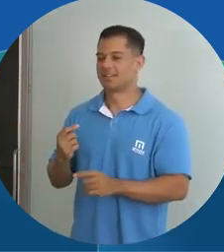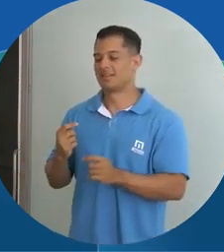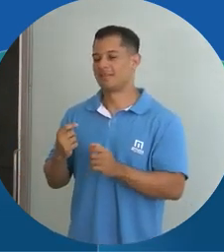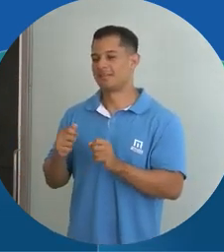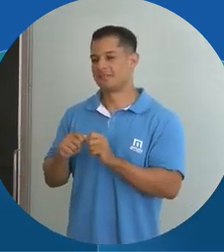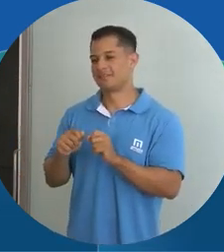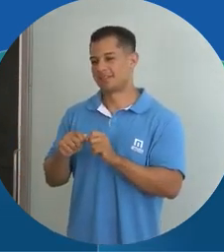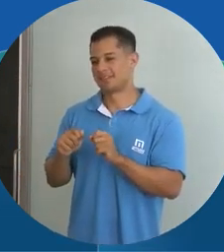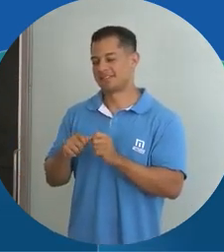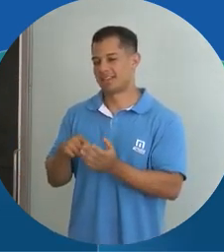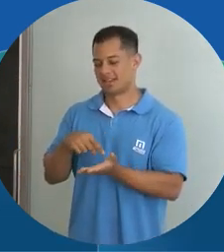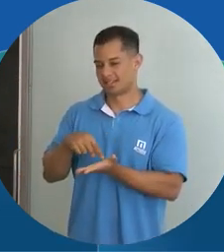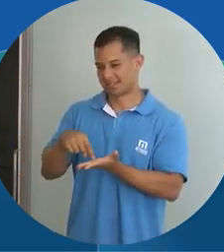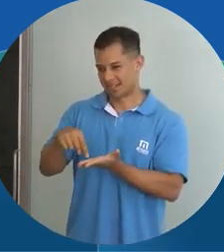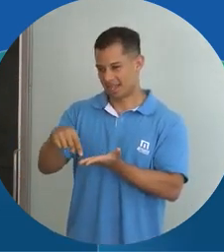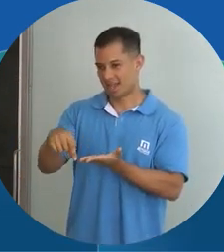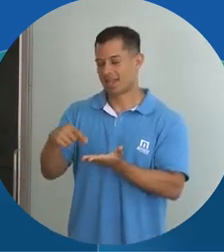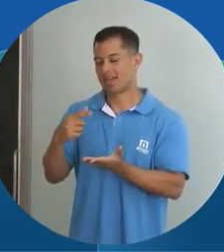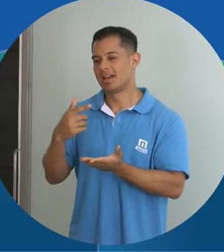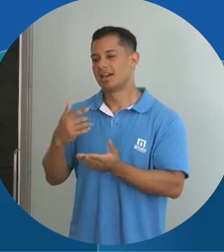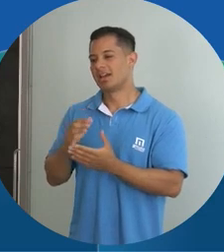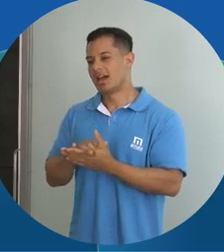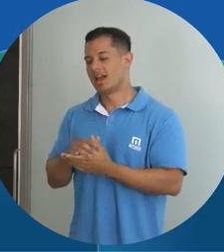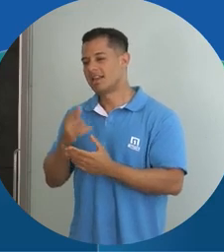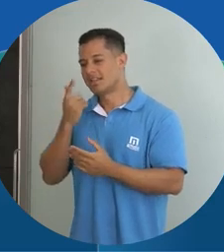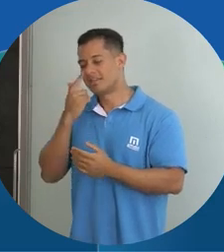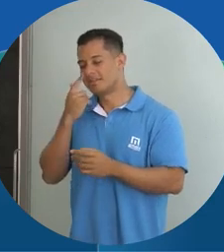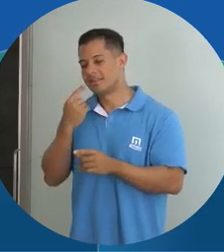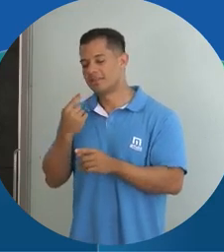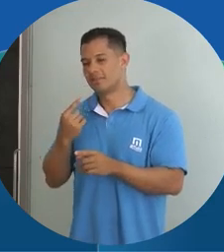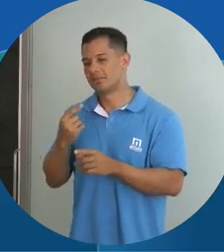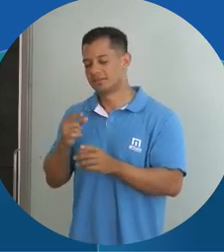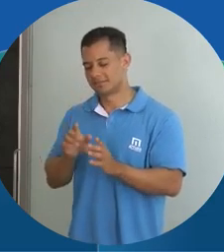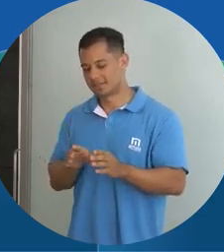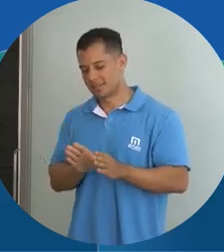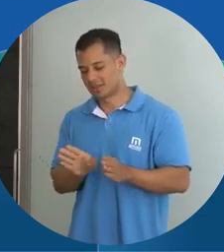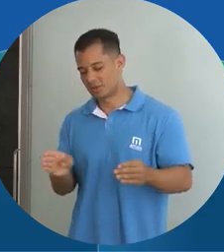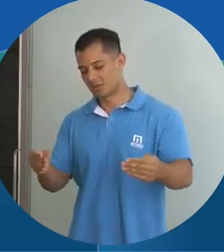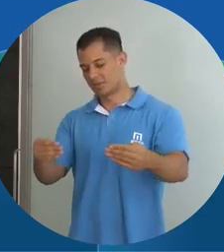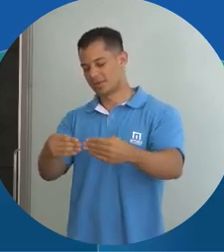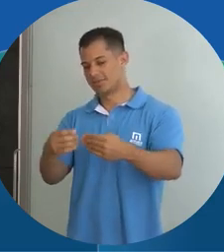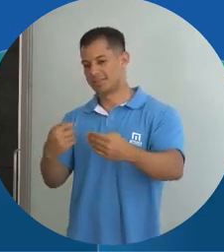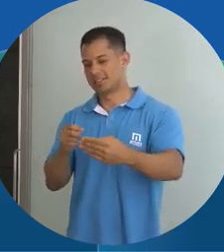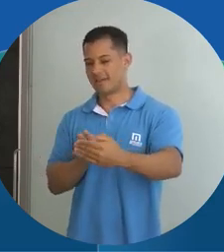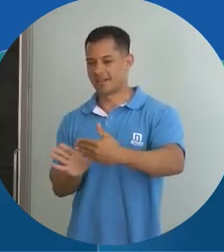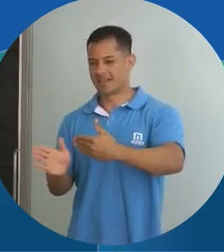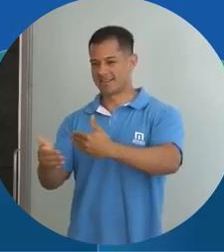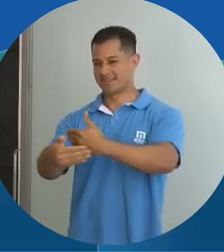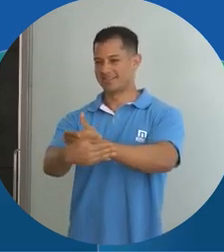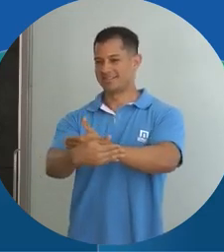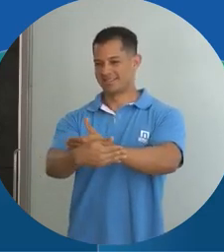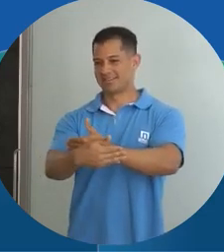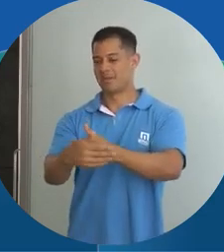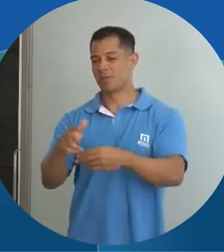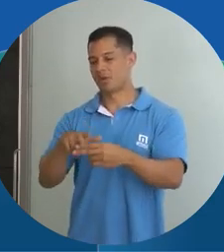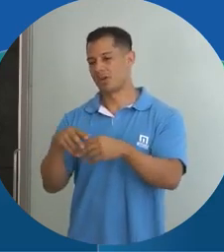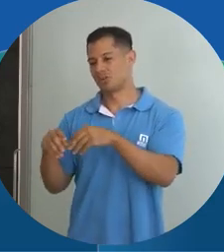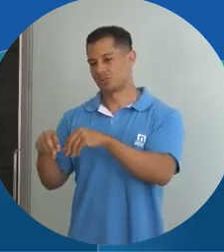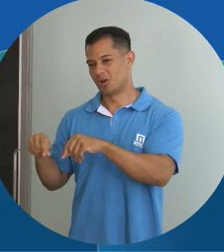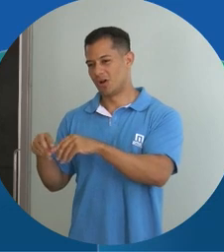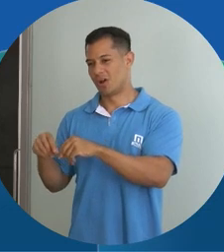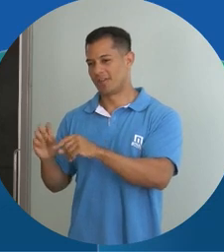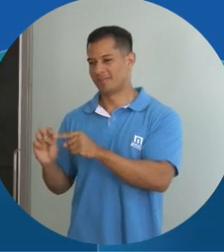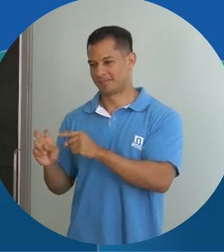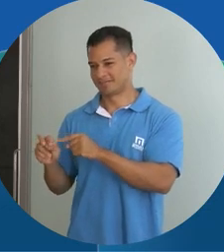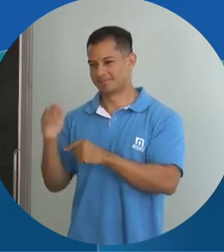comprovar a eficiência do poliuretano no entorno da estaca. Nelas, a capacidade de carga foi